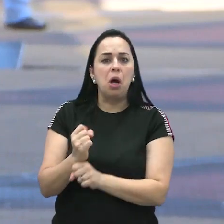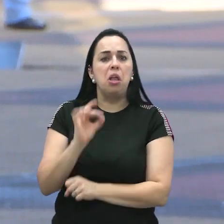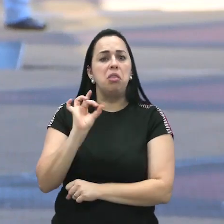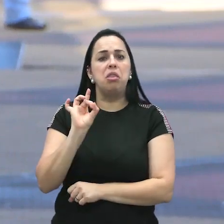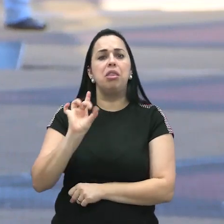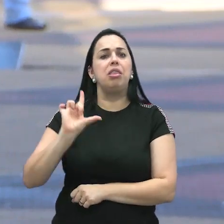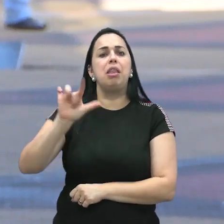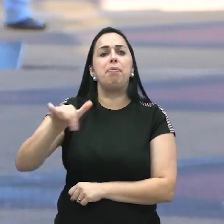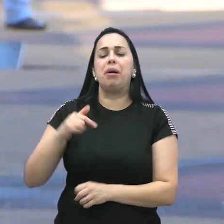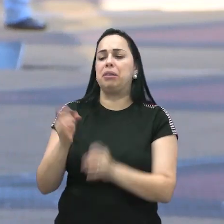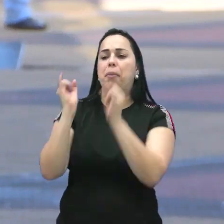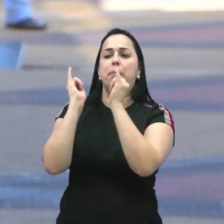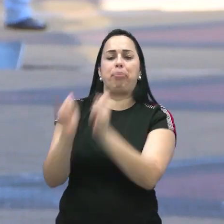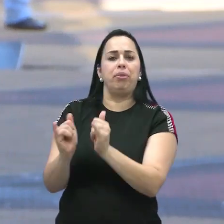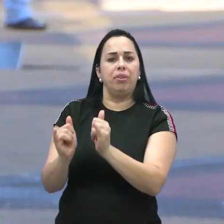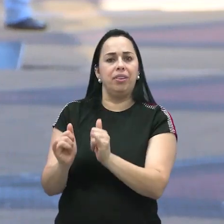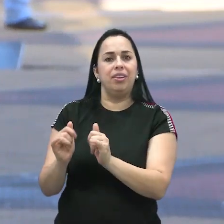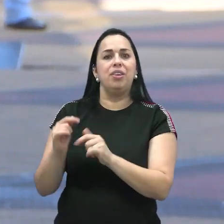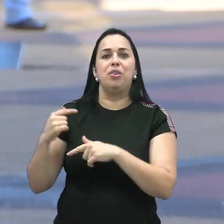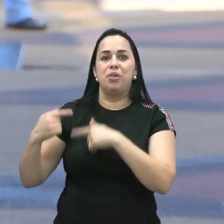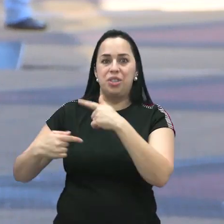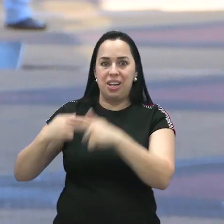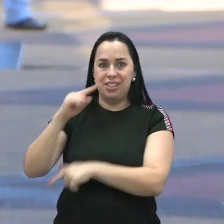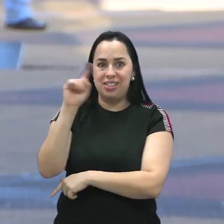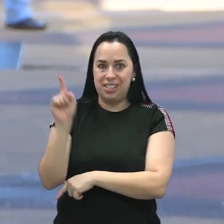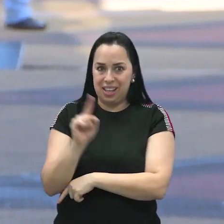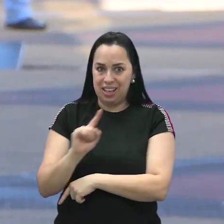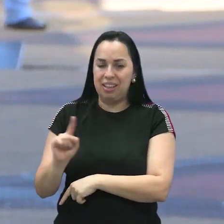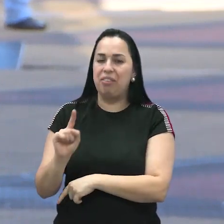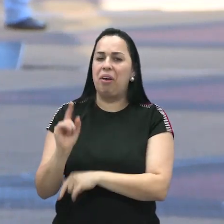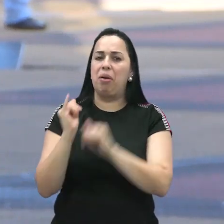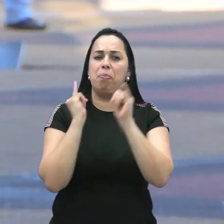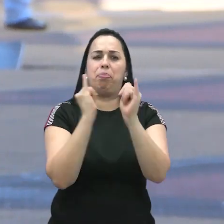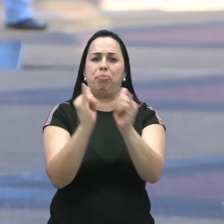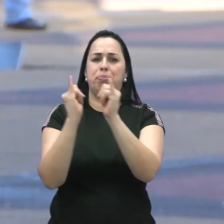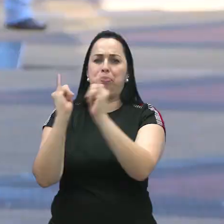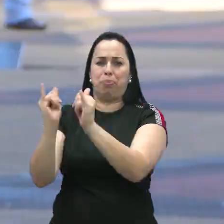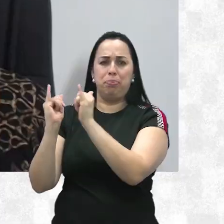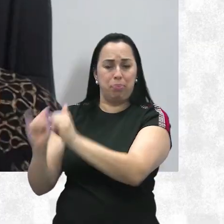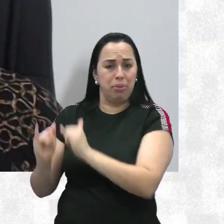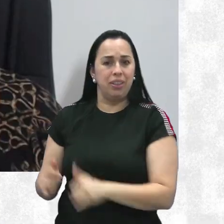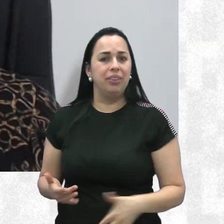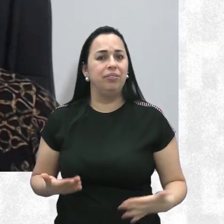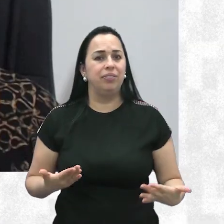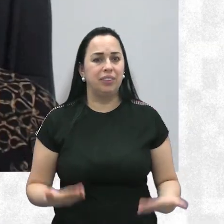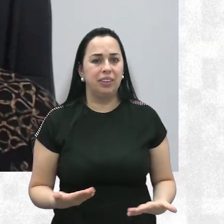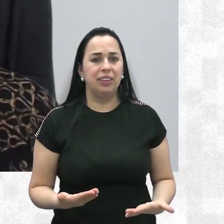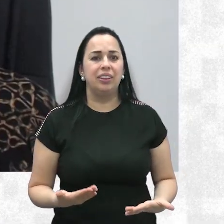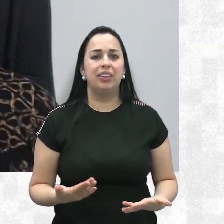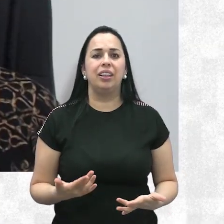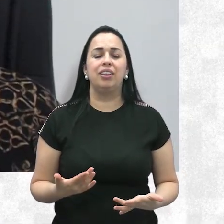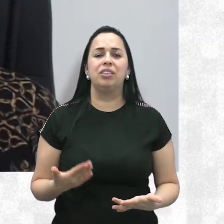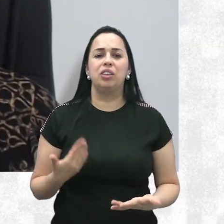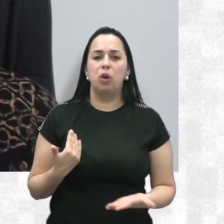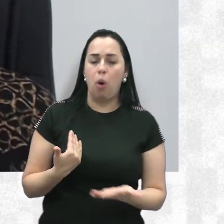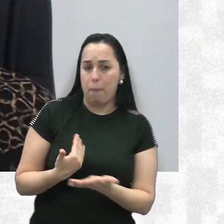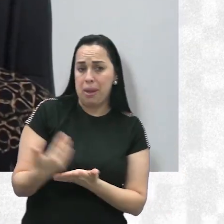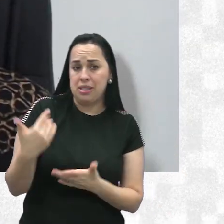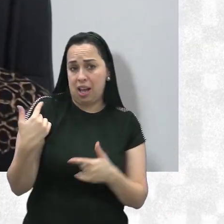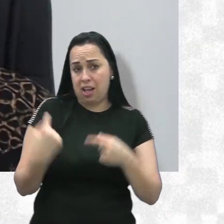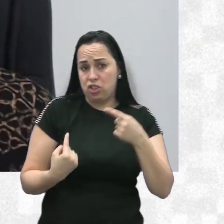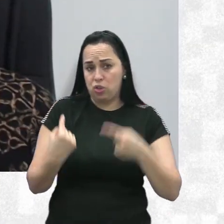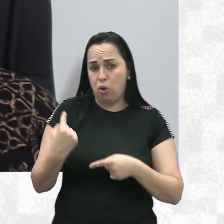os profissionais da geração Z são os profissionais que permanecem por menos tempo nas empresas. A partir do momento que esse assunto começa a